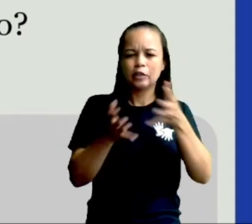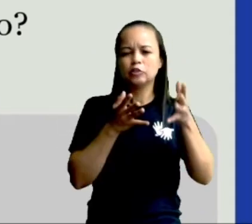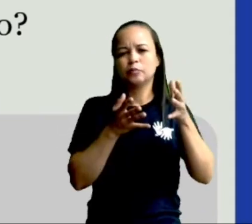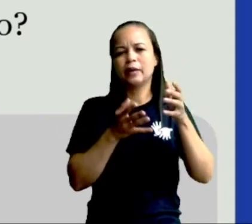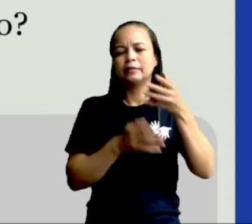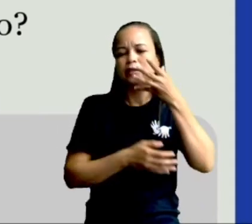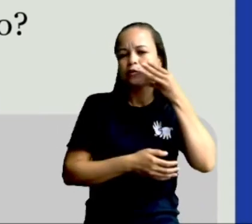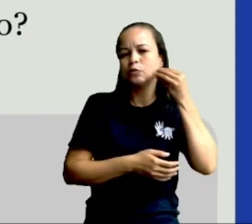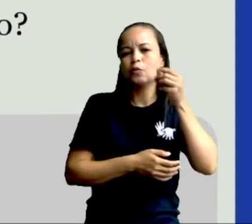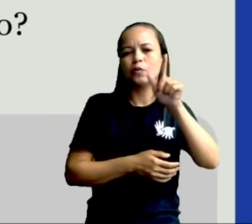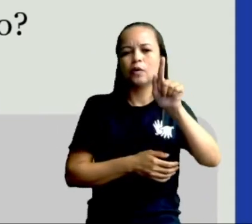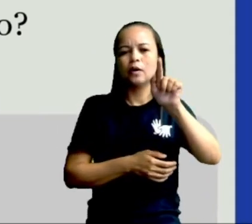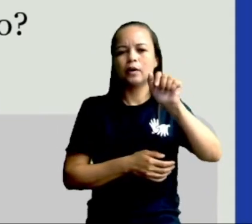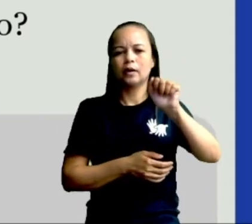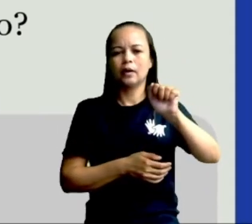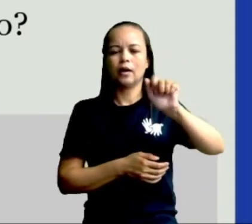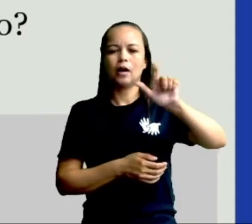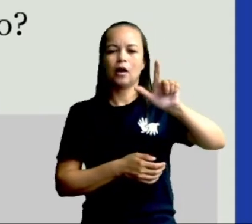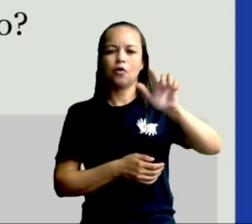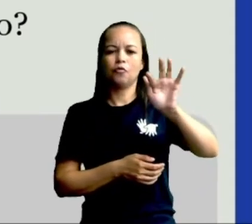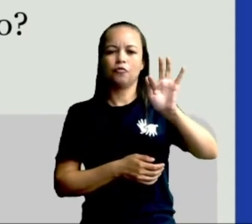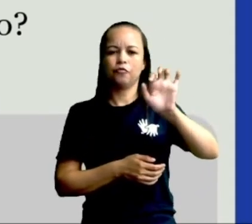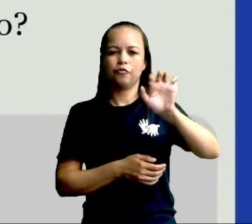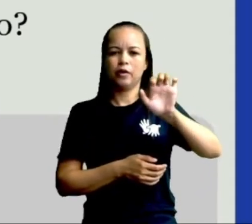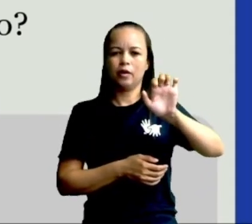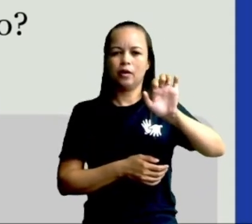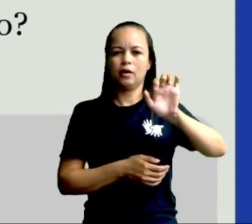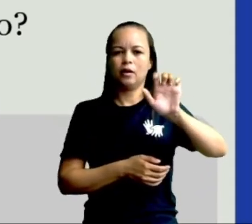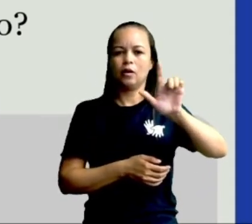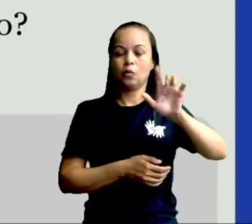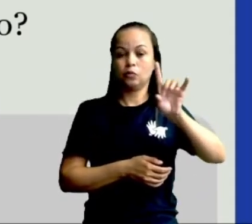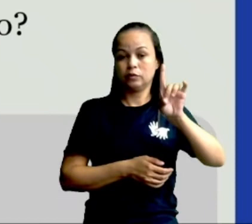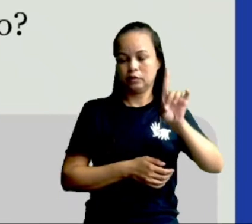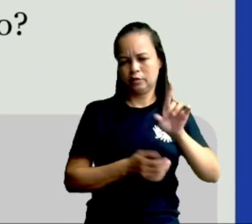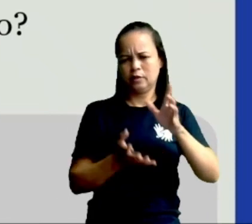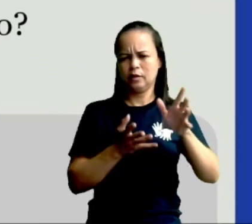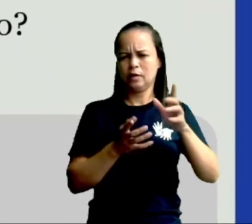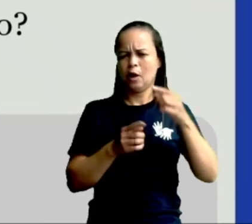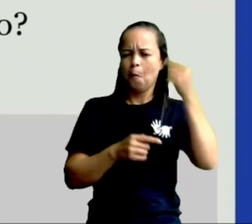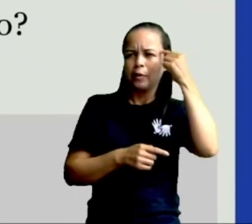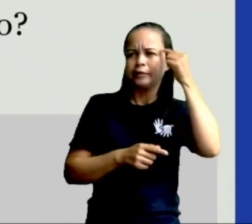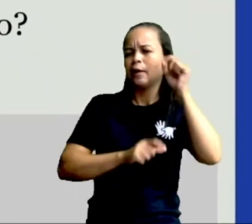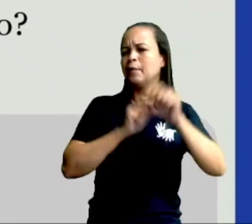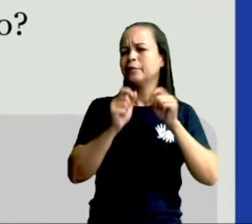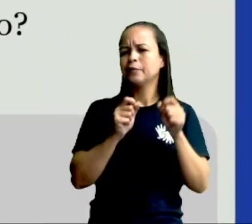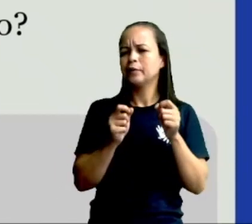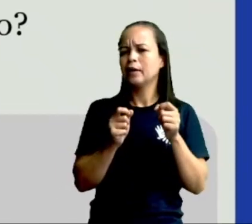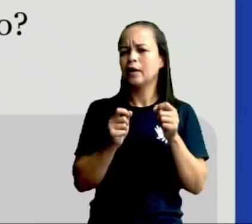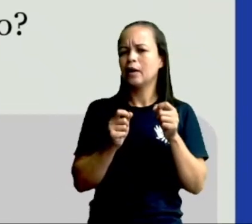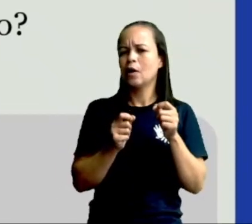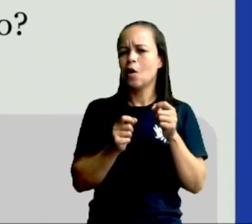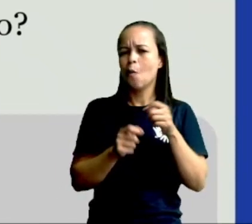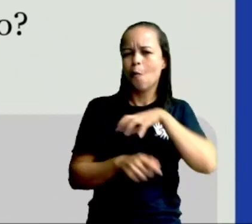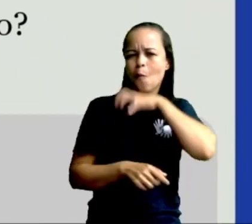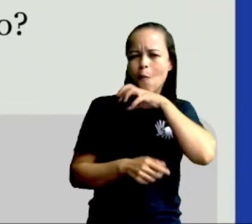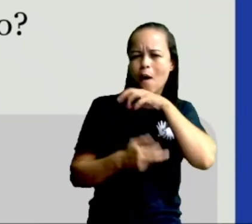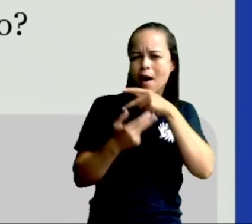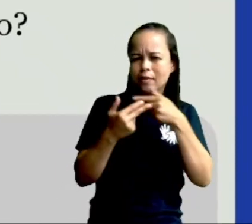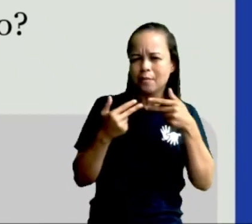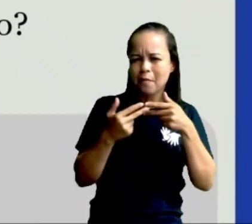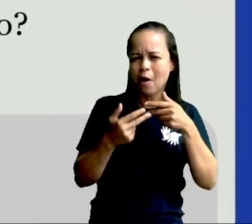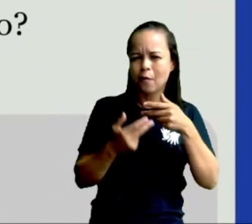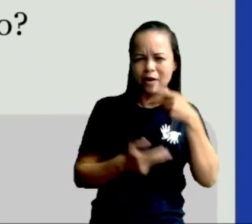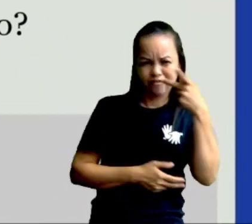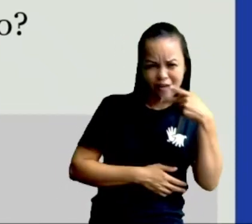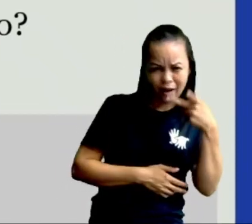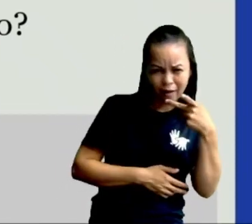balão aí do Garfield? Gente, é o pensamento. Por quê? Porque o animal, ele não fala, né, gente? Então, ele pensa.